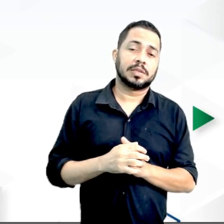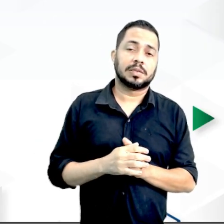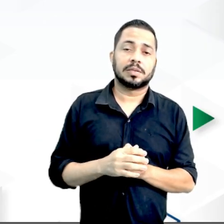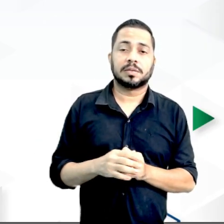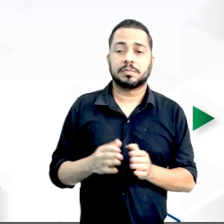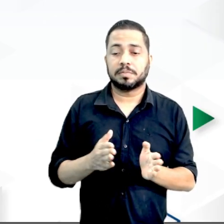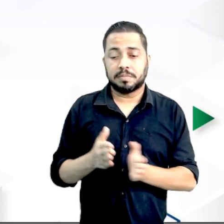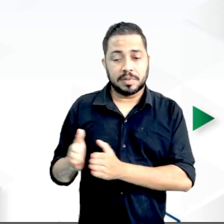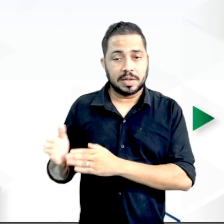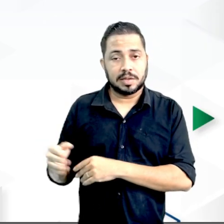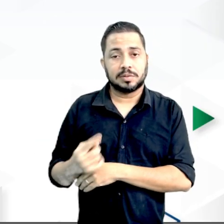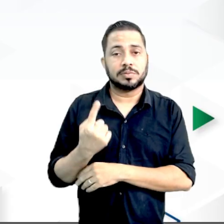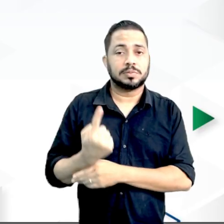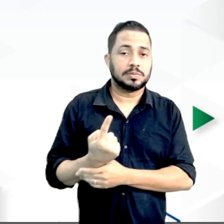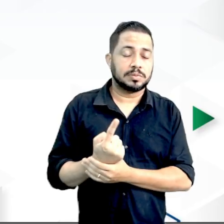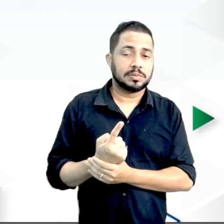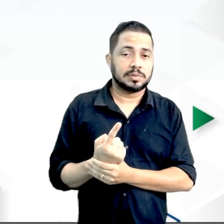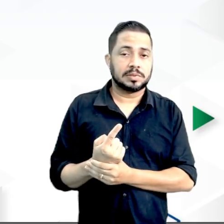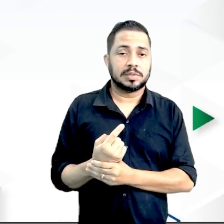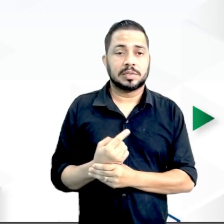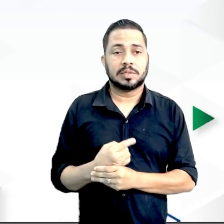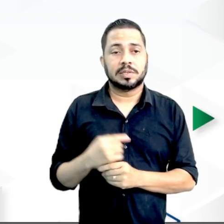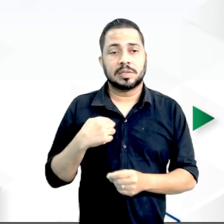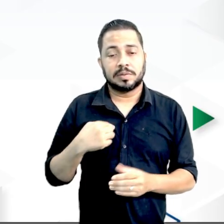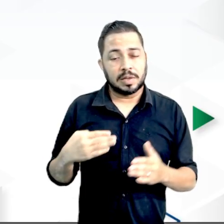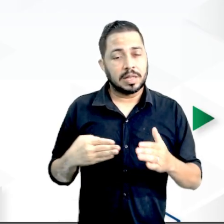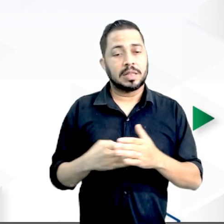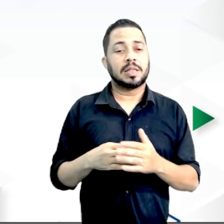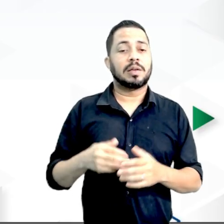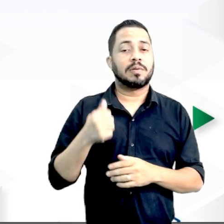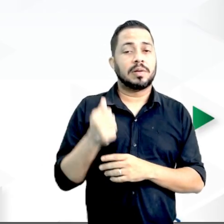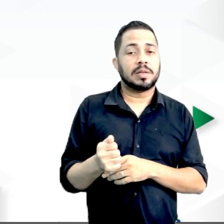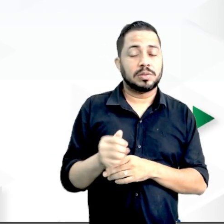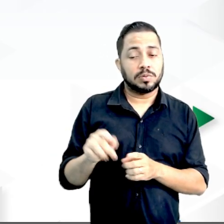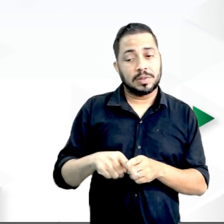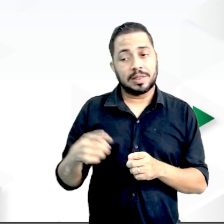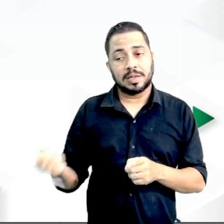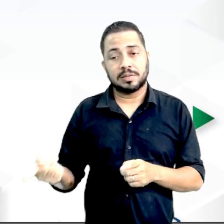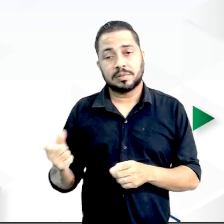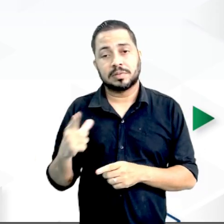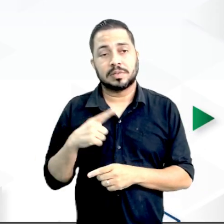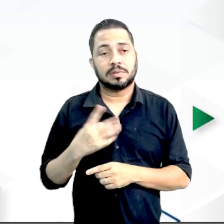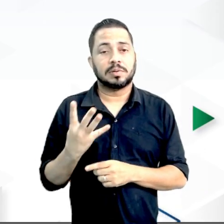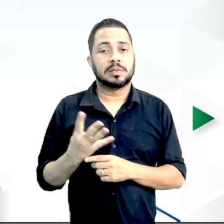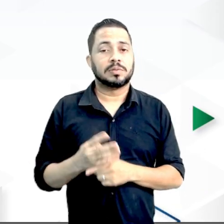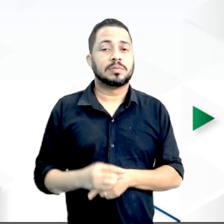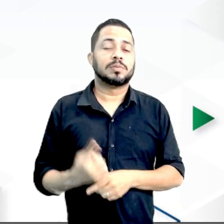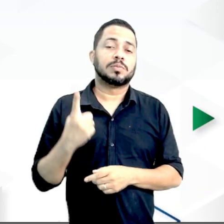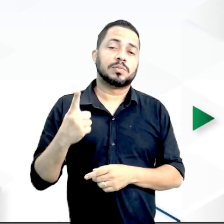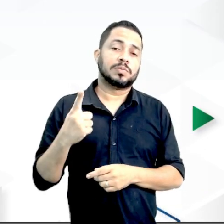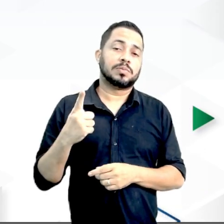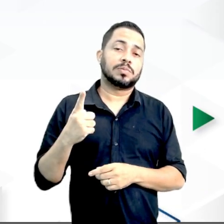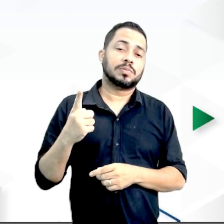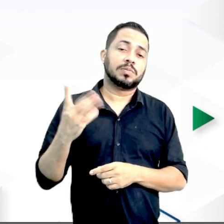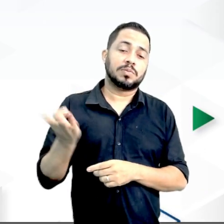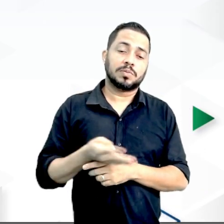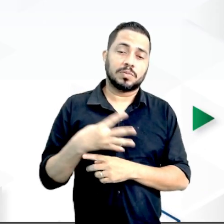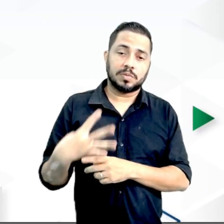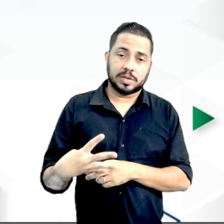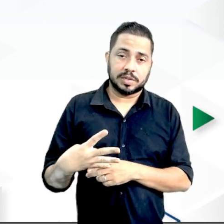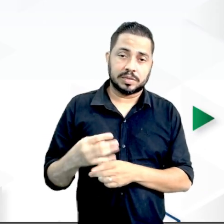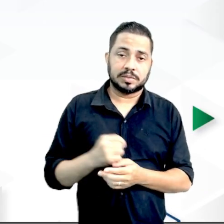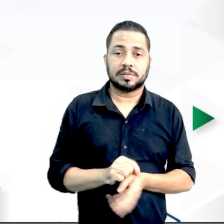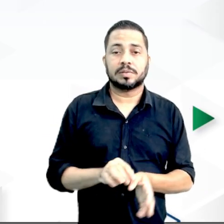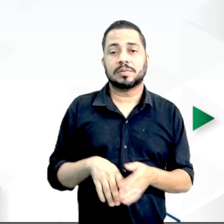par ordenado 1, subo aí até o A e do lado do A tem um 4. Então é 1, 4. Fechou? Concorda